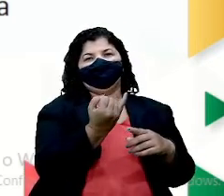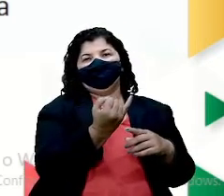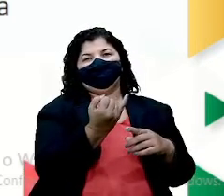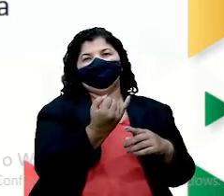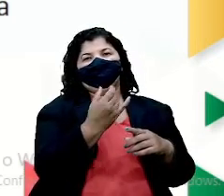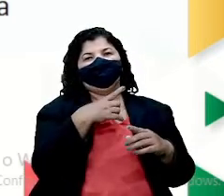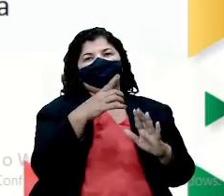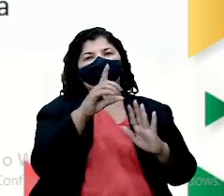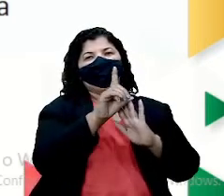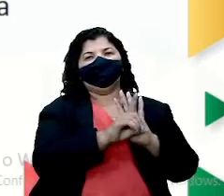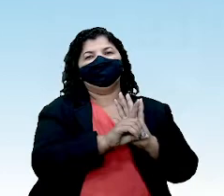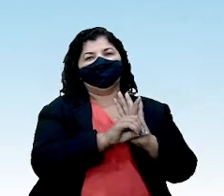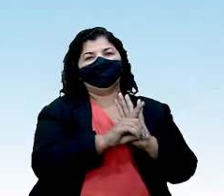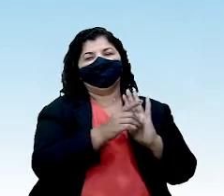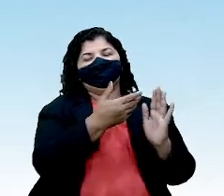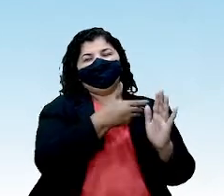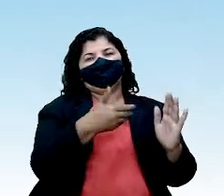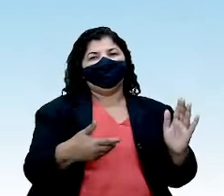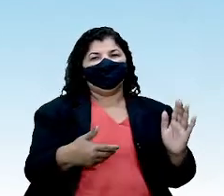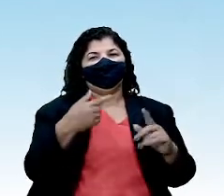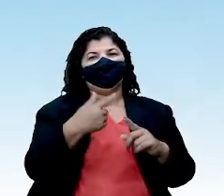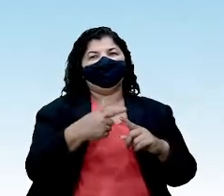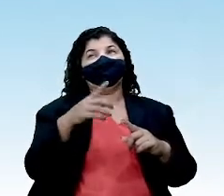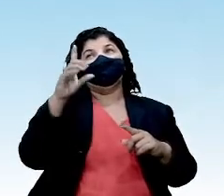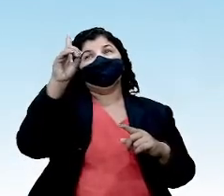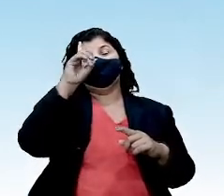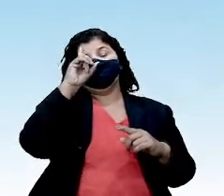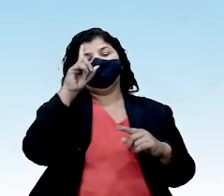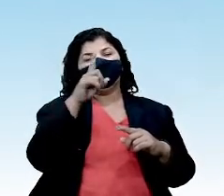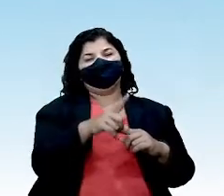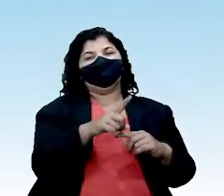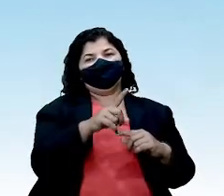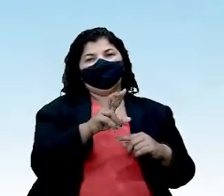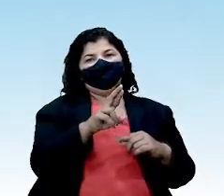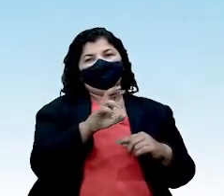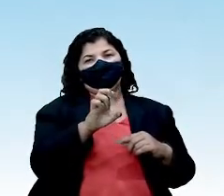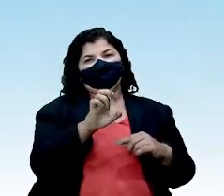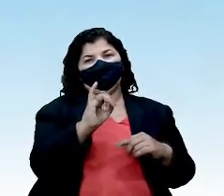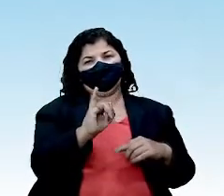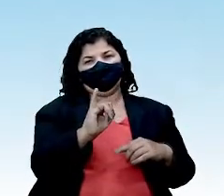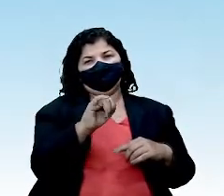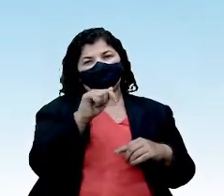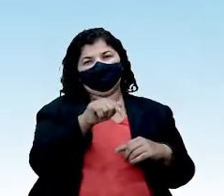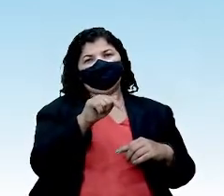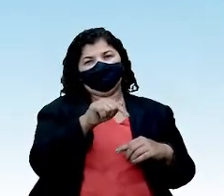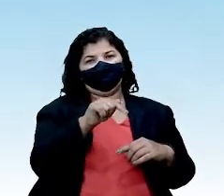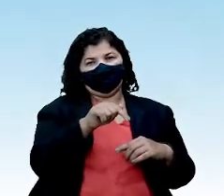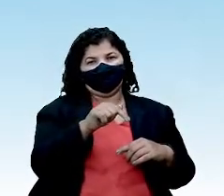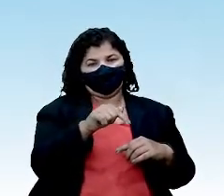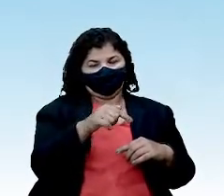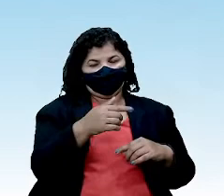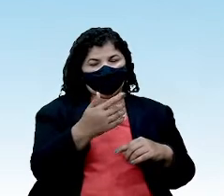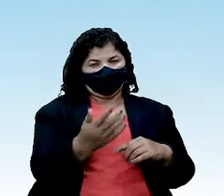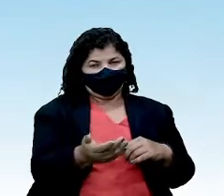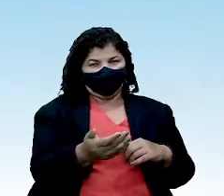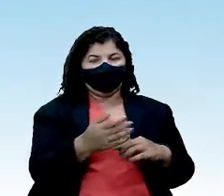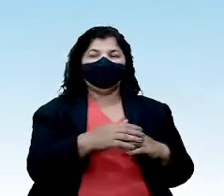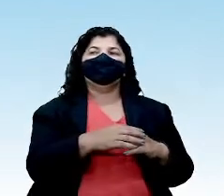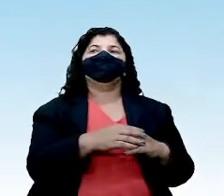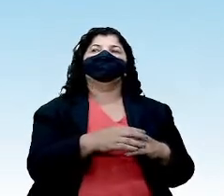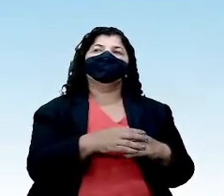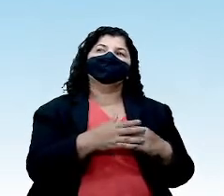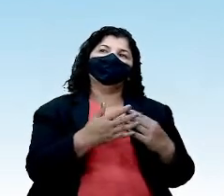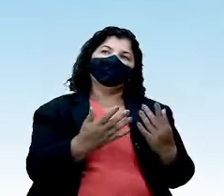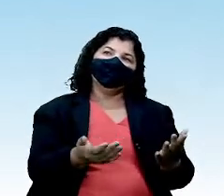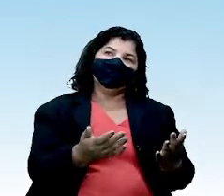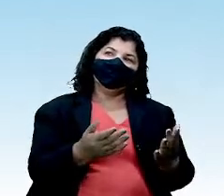governar. Novamente, né? O direito divino de governar, o rei era o representante de Deus na terra. Assim, o direito